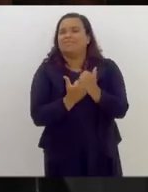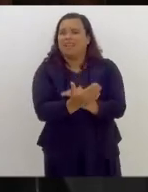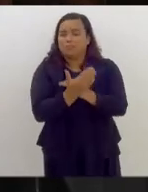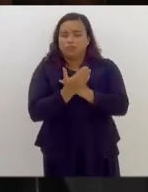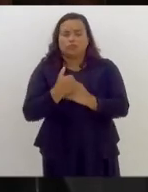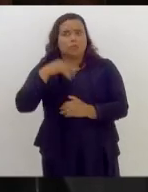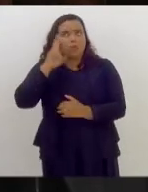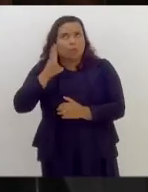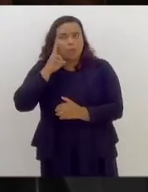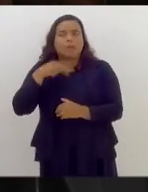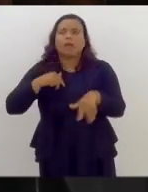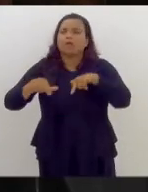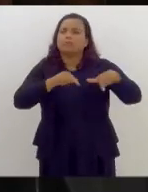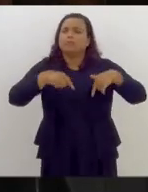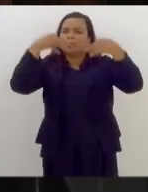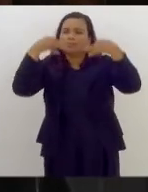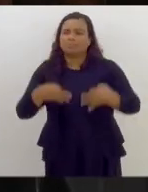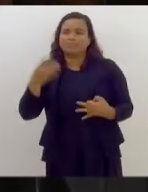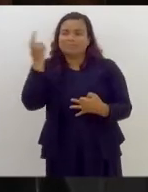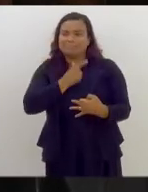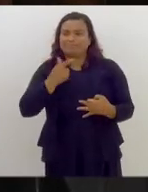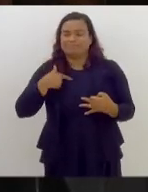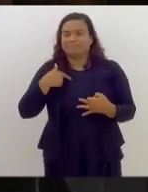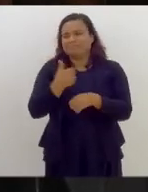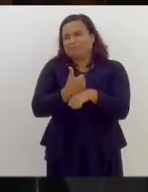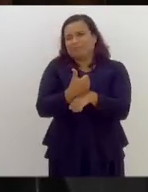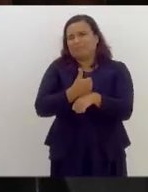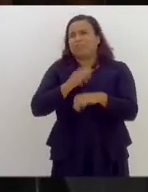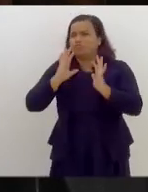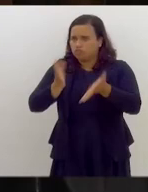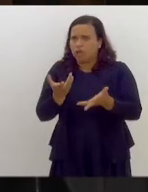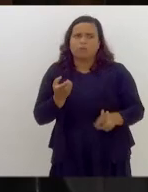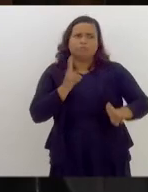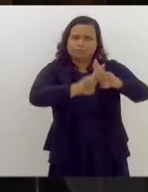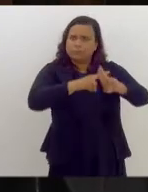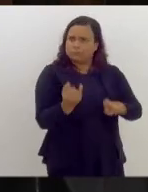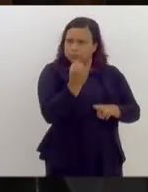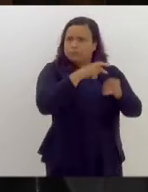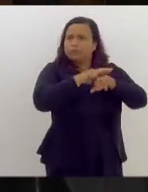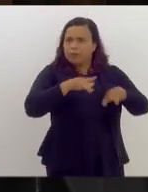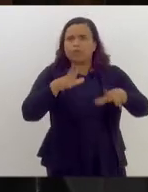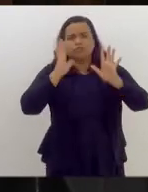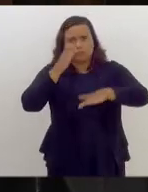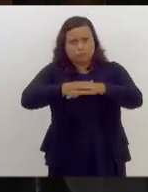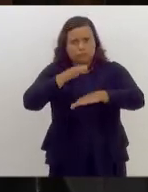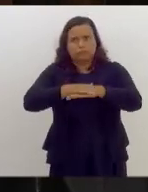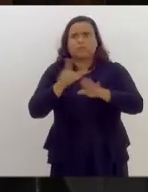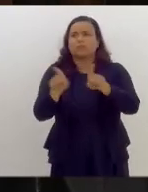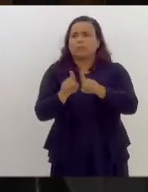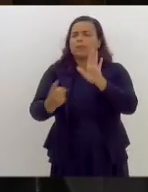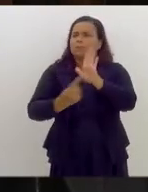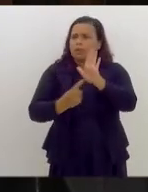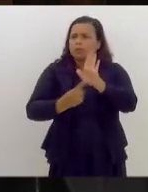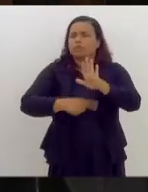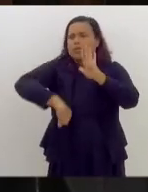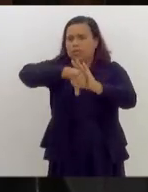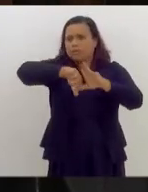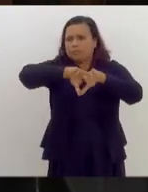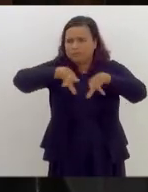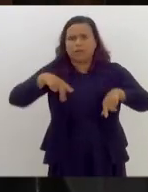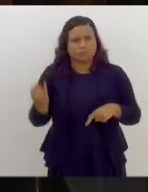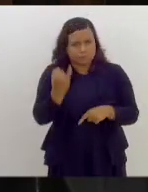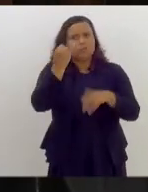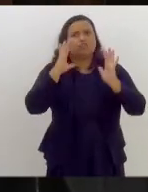bons trabalhos ao longo da minha carreira. Já participei de prisões importantes, elucidei diversos crimes que